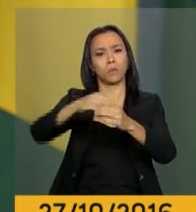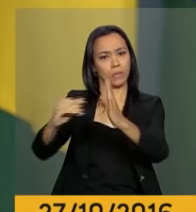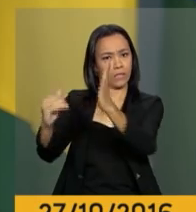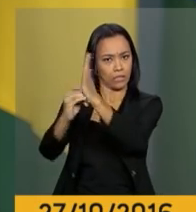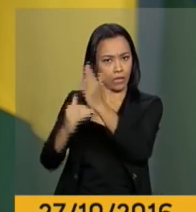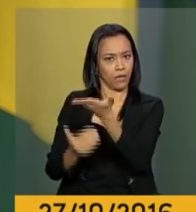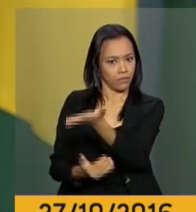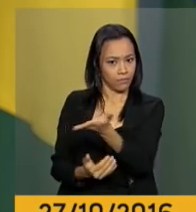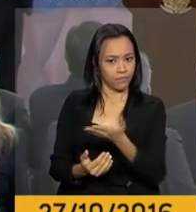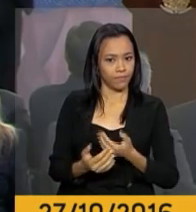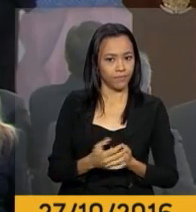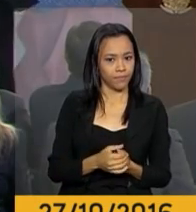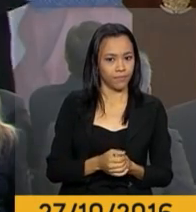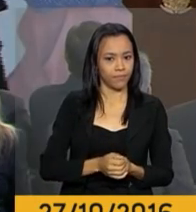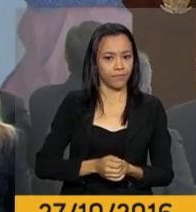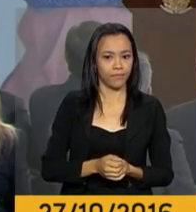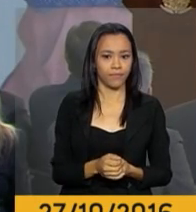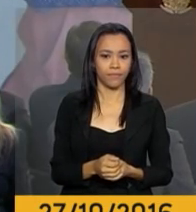Perdão?